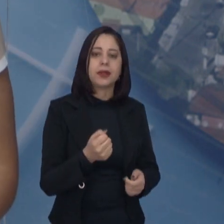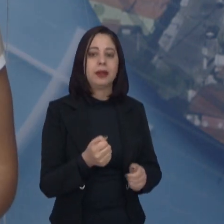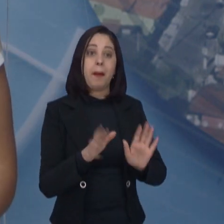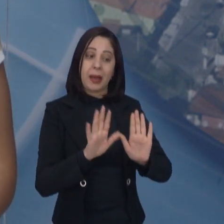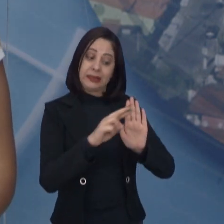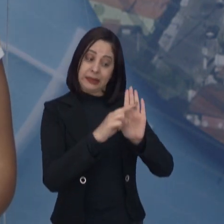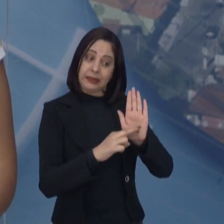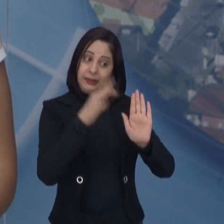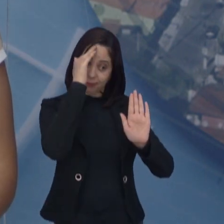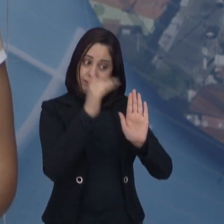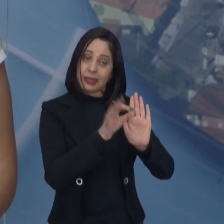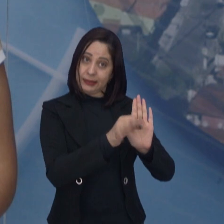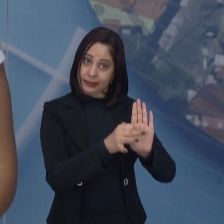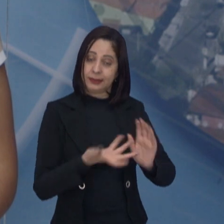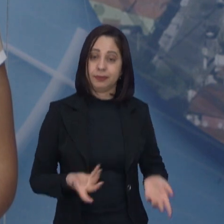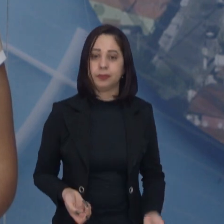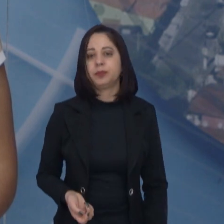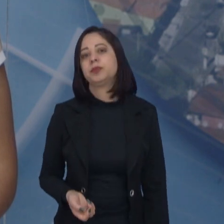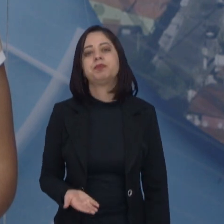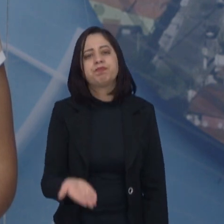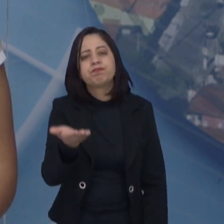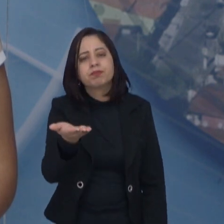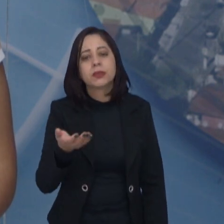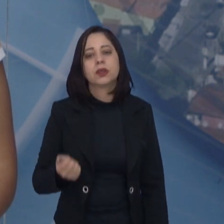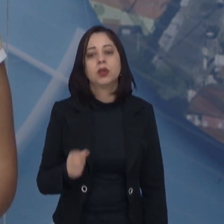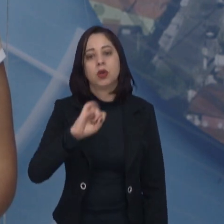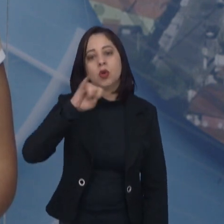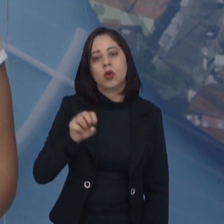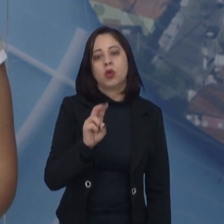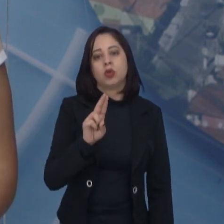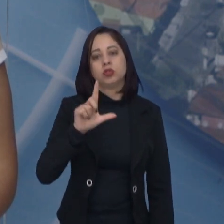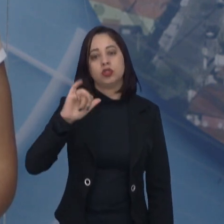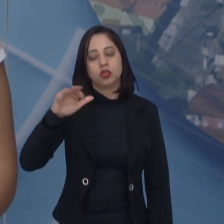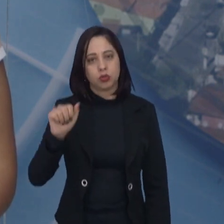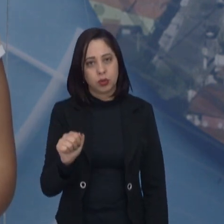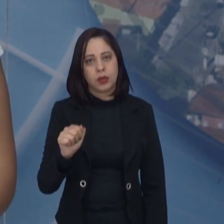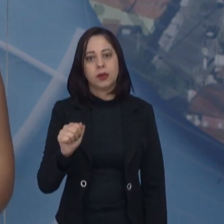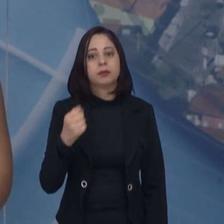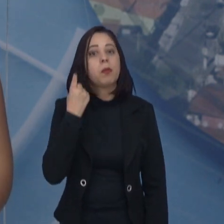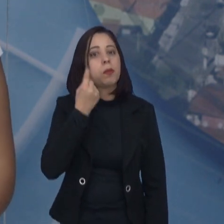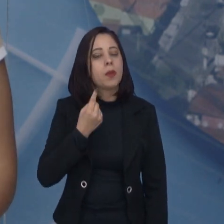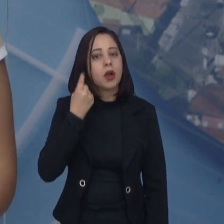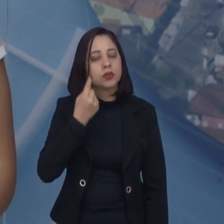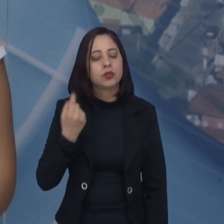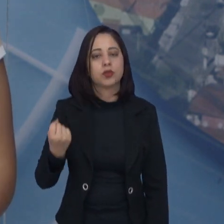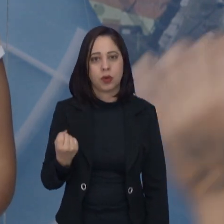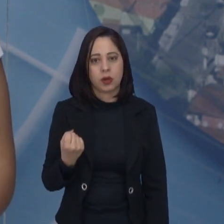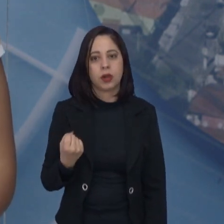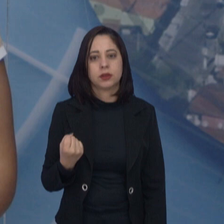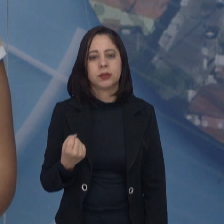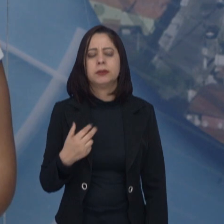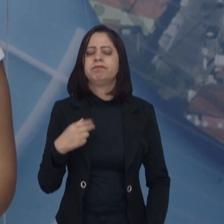né, Camila? Exatamente. Bom, quero voltar agora com a Júlia Beton, que é assistente jurídica. Júlia, a gente tem